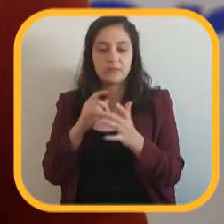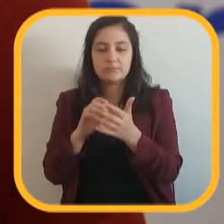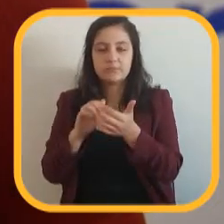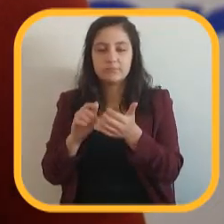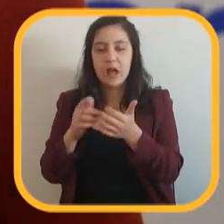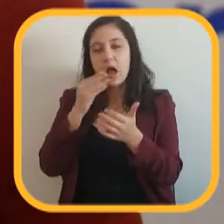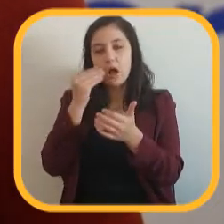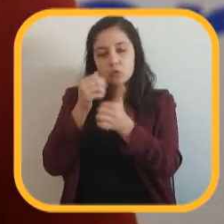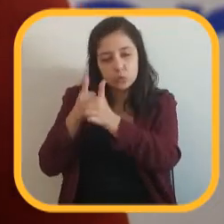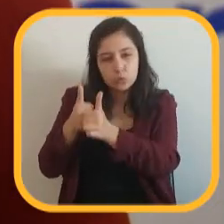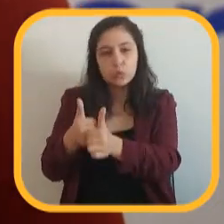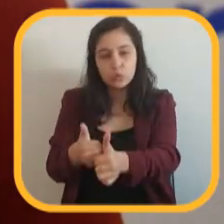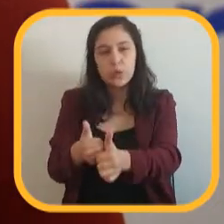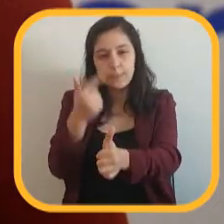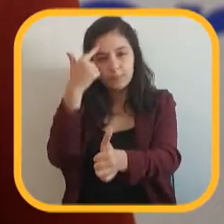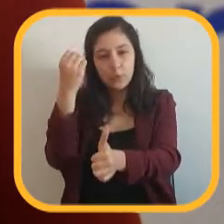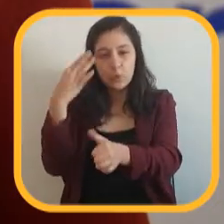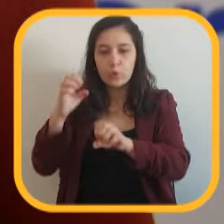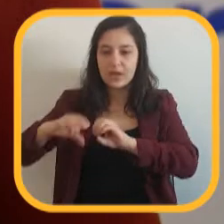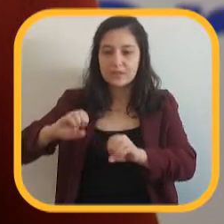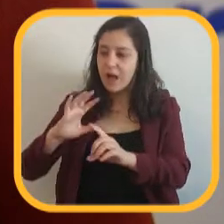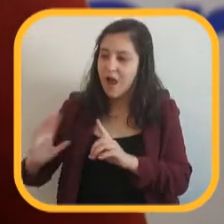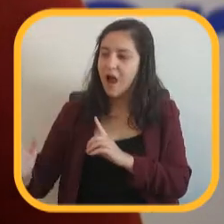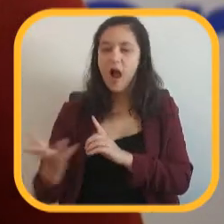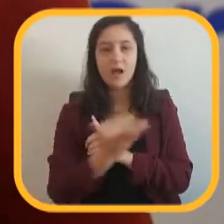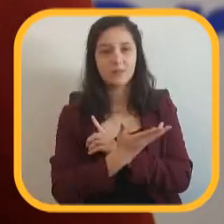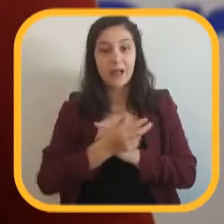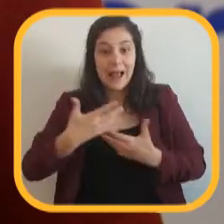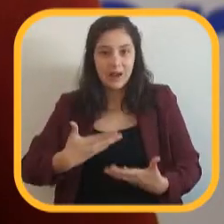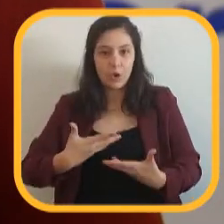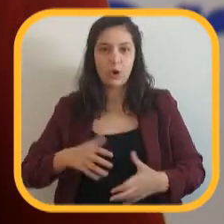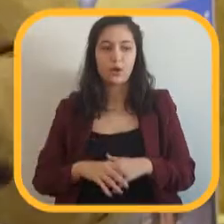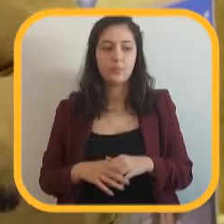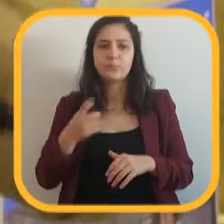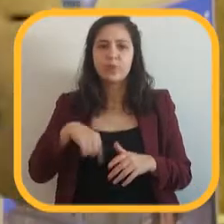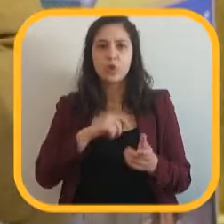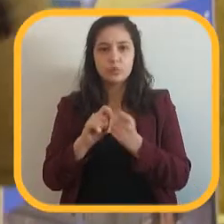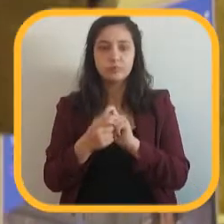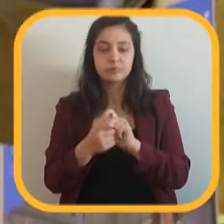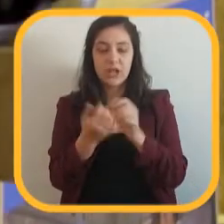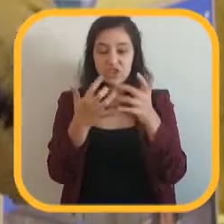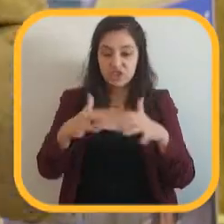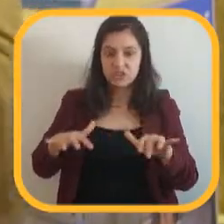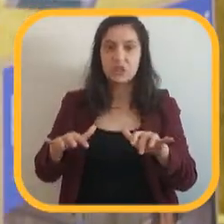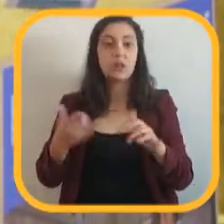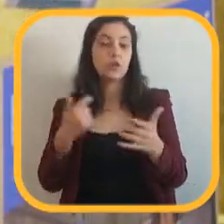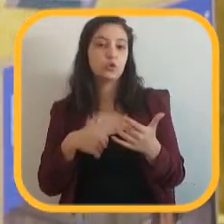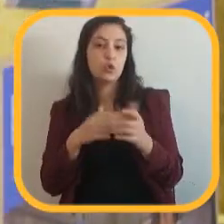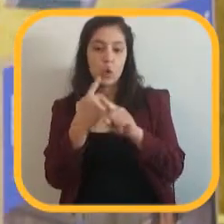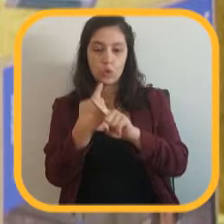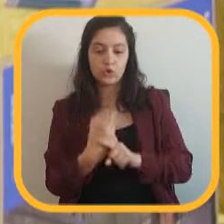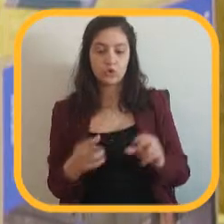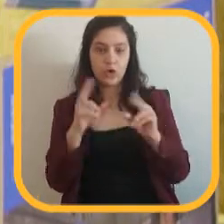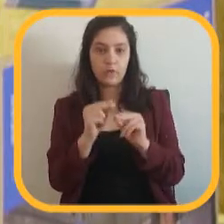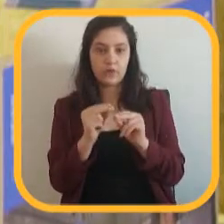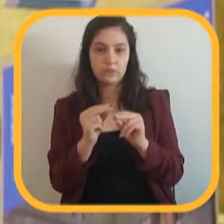nossos alunos também a acompanharem e a compreenderem aquilo que está a passar-se à sua volta no presente. Nós estamos numa transição digital, temos de trazer esses